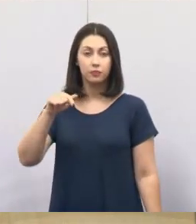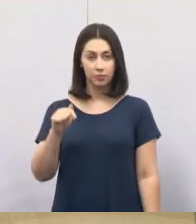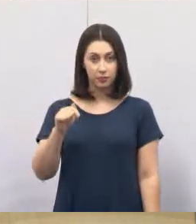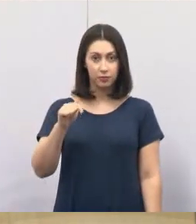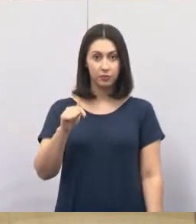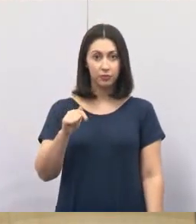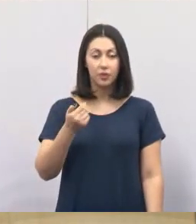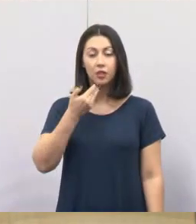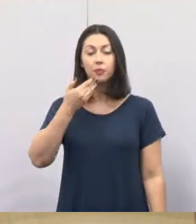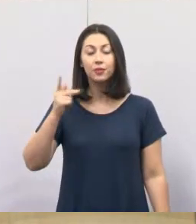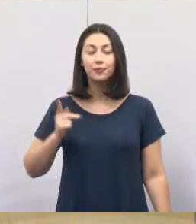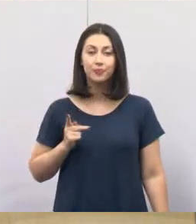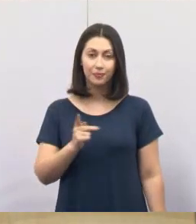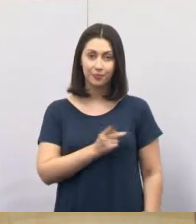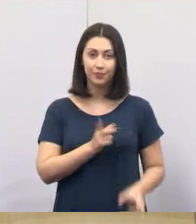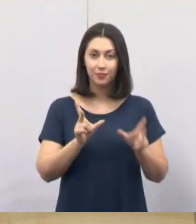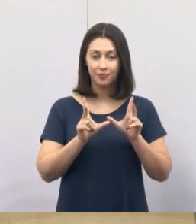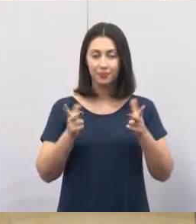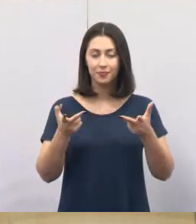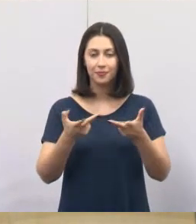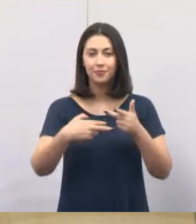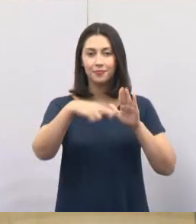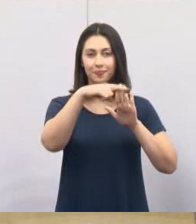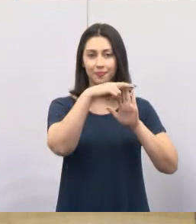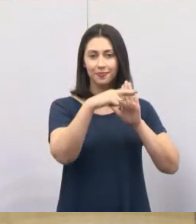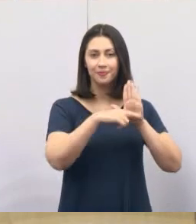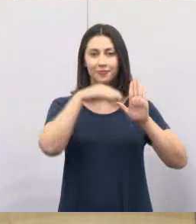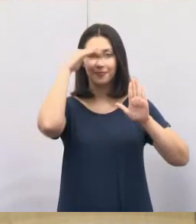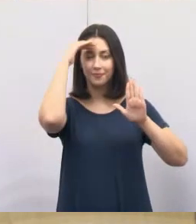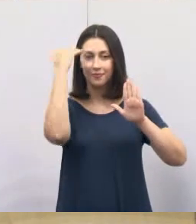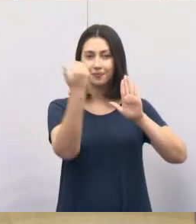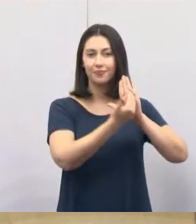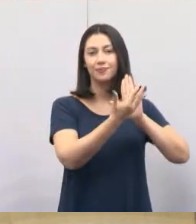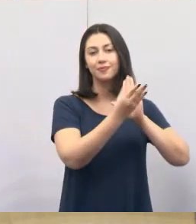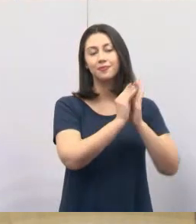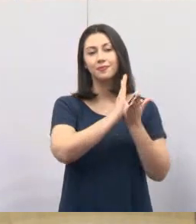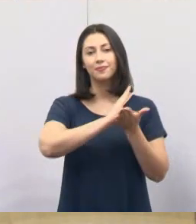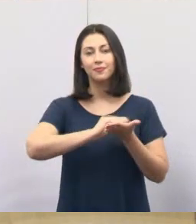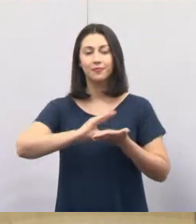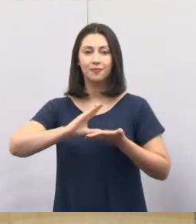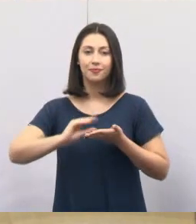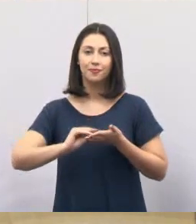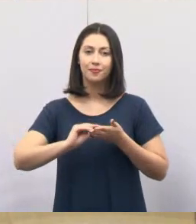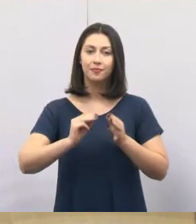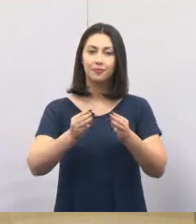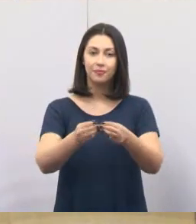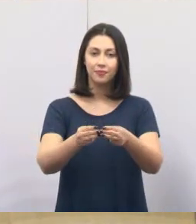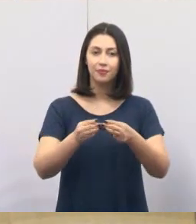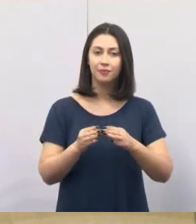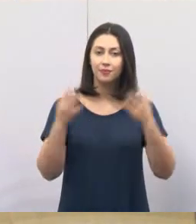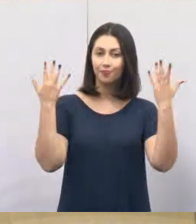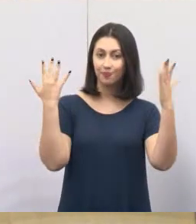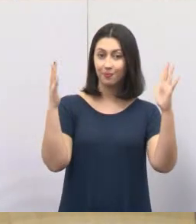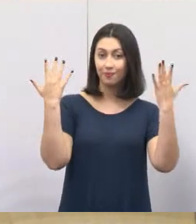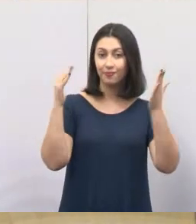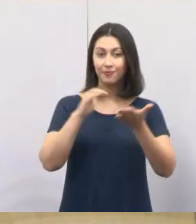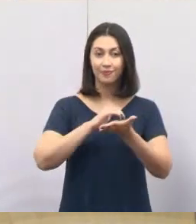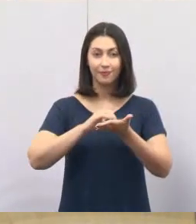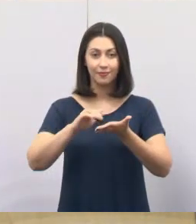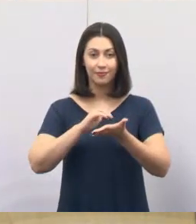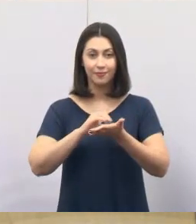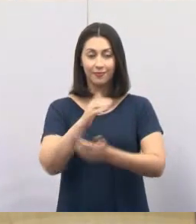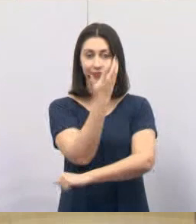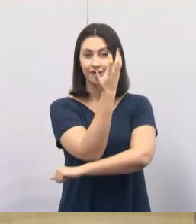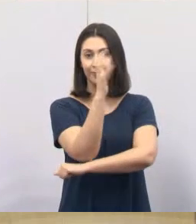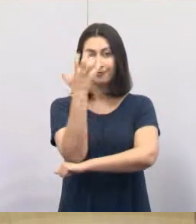1107/2022. Requeremos, excelentíssimo senhor presidente dessa casa, cumprida as funções regimentais, conste na ata do trabalho dessa sessão, registro de moção congratulatória à Secretaria Municipal